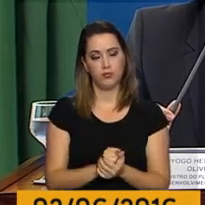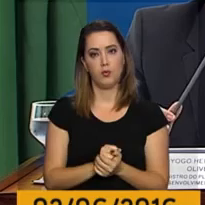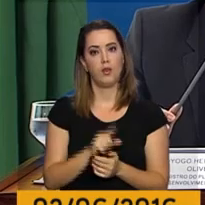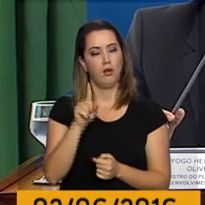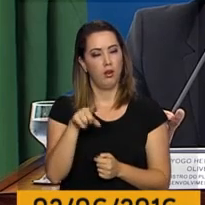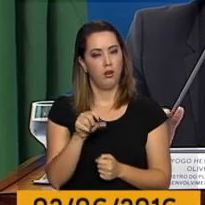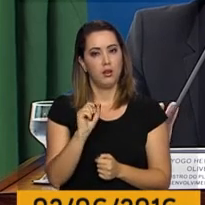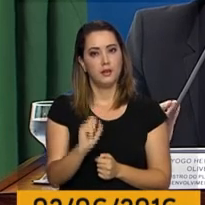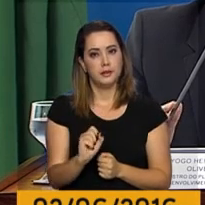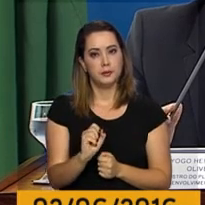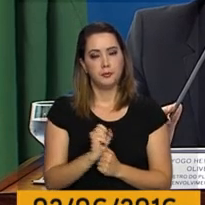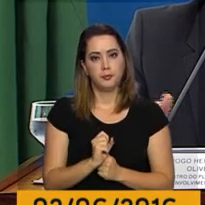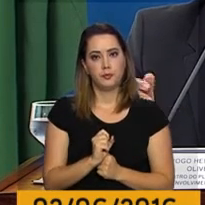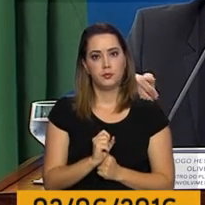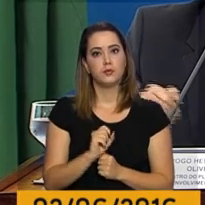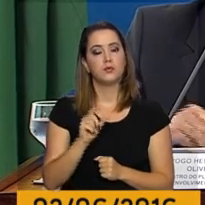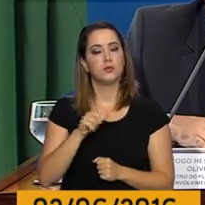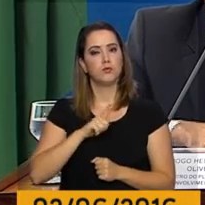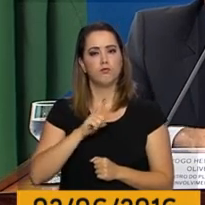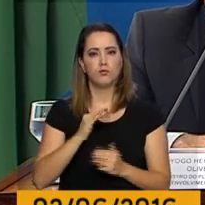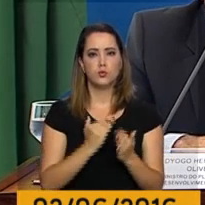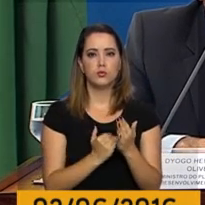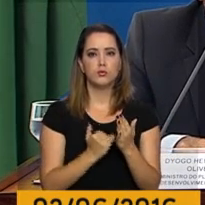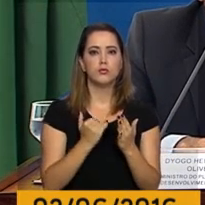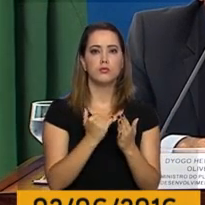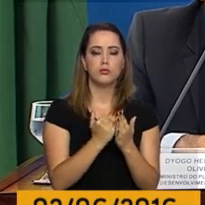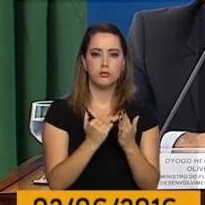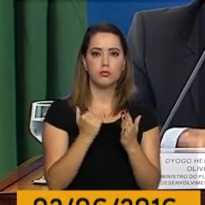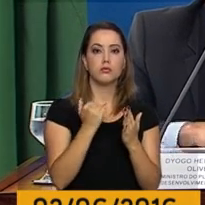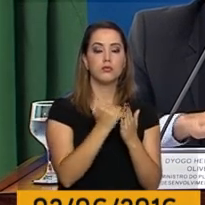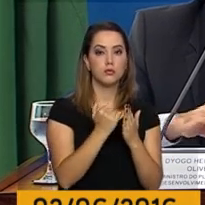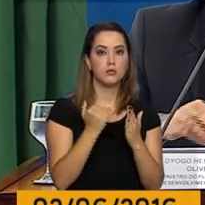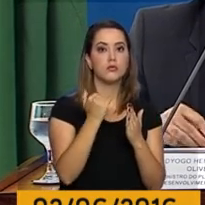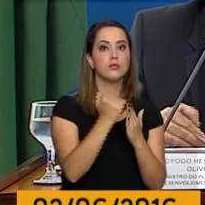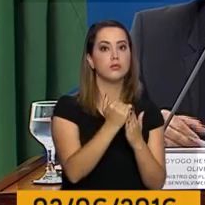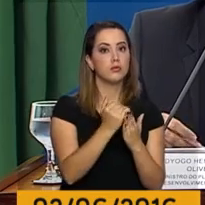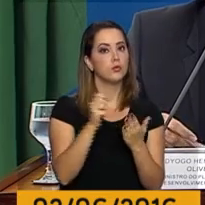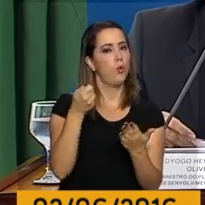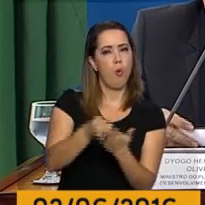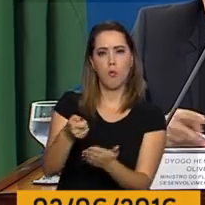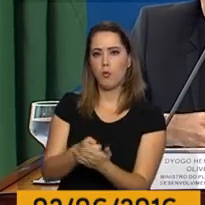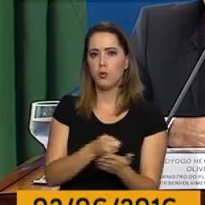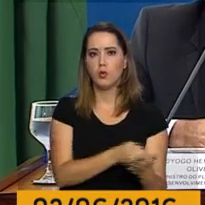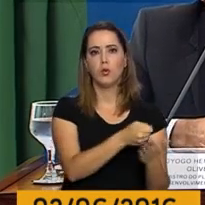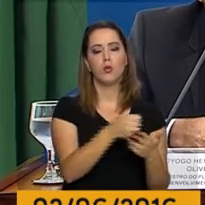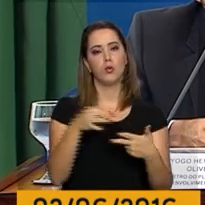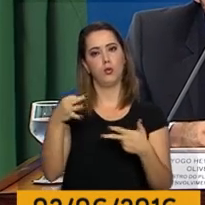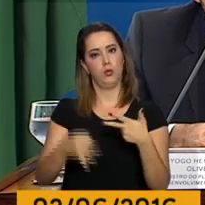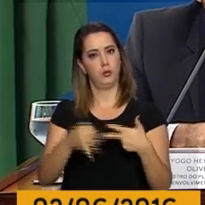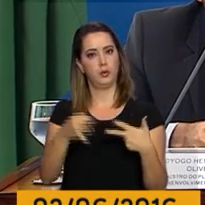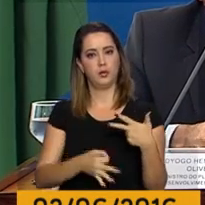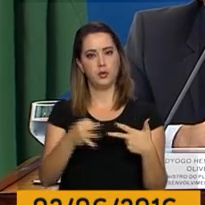de tal modo que há um escalonamento do impacto na folha do judiciário. O reajuste do judiciário, ele